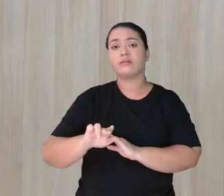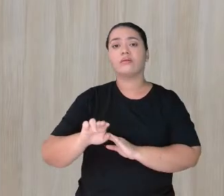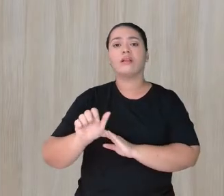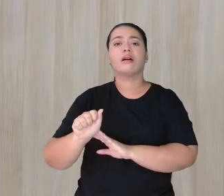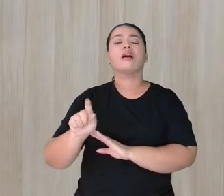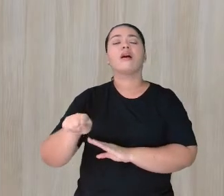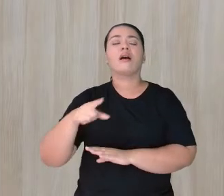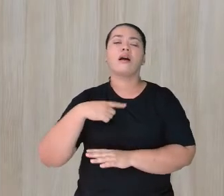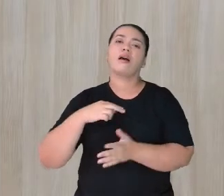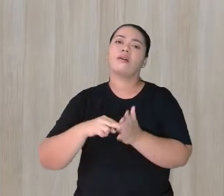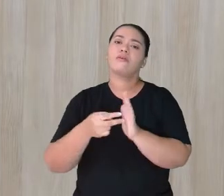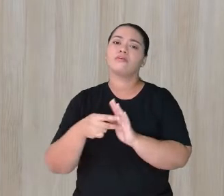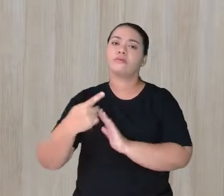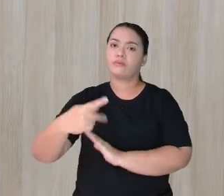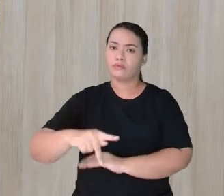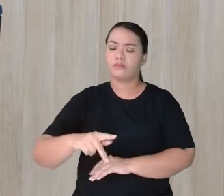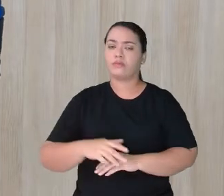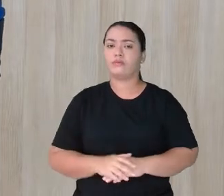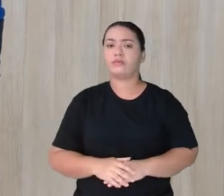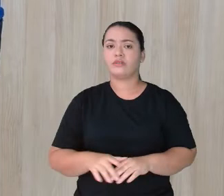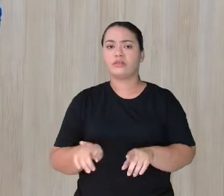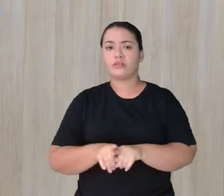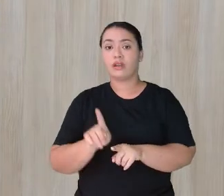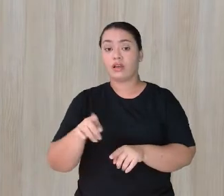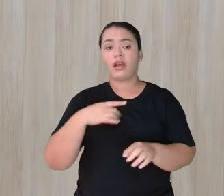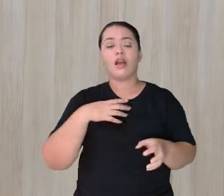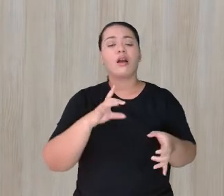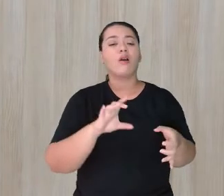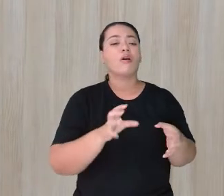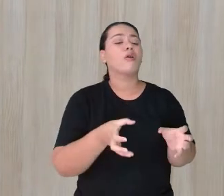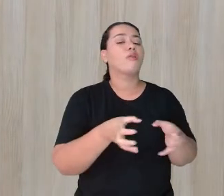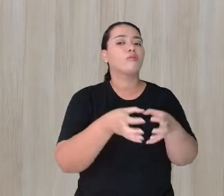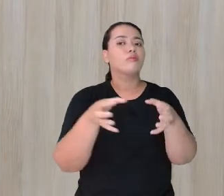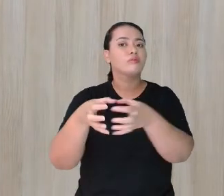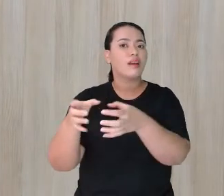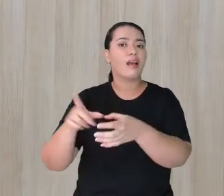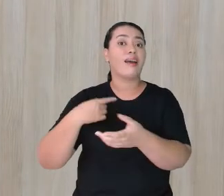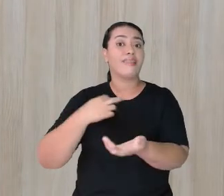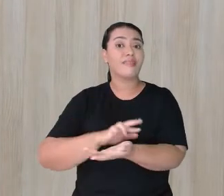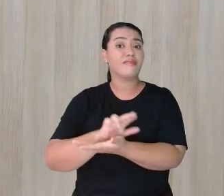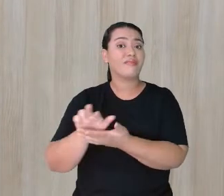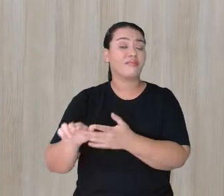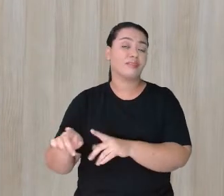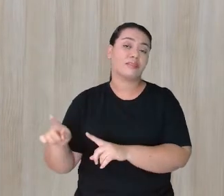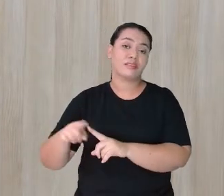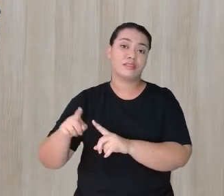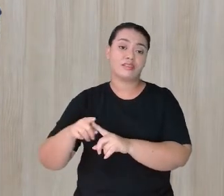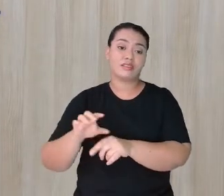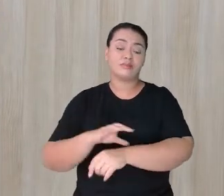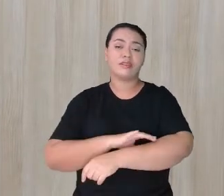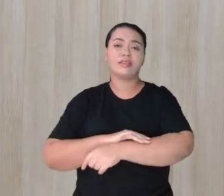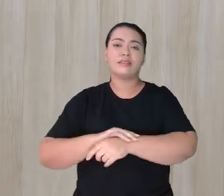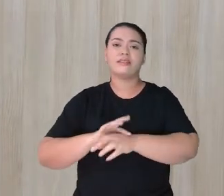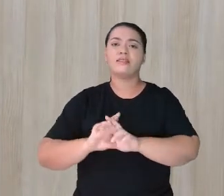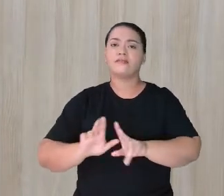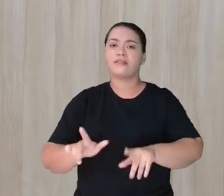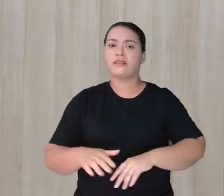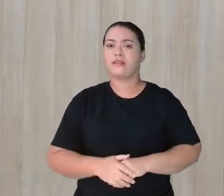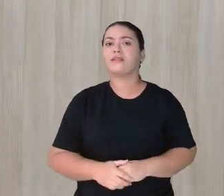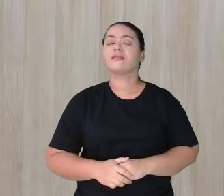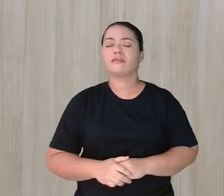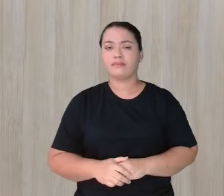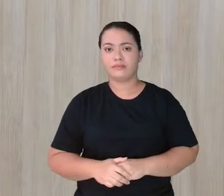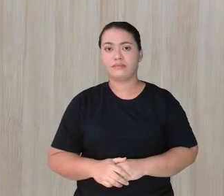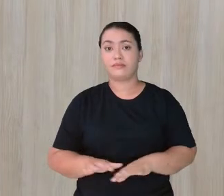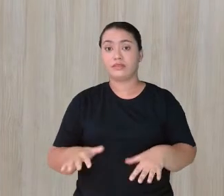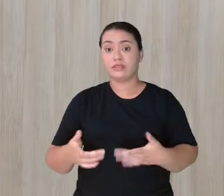função. Por isso que o conjunto delas formam diversos tecidos, né? E esses tecidos aí vão constituir os órgãos. Então,